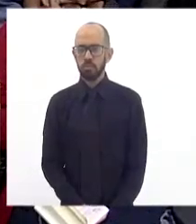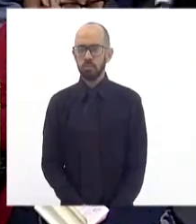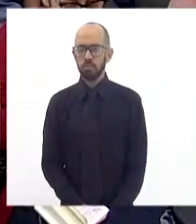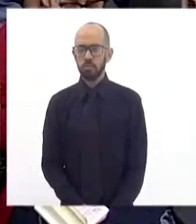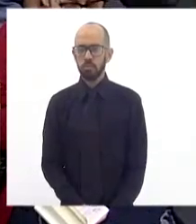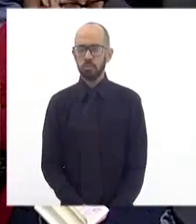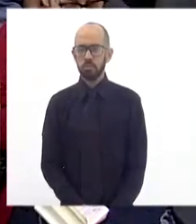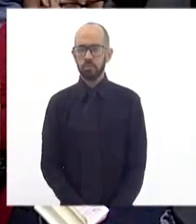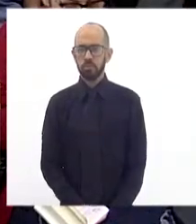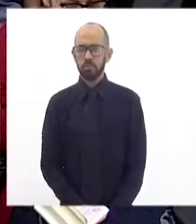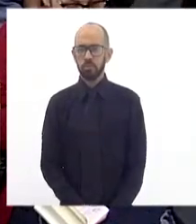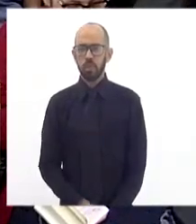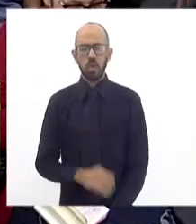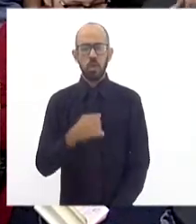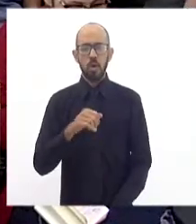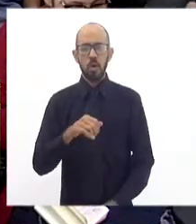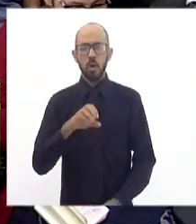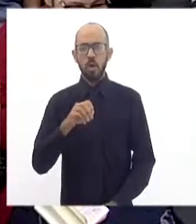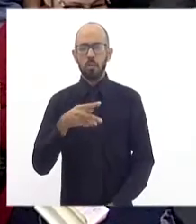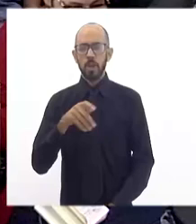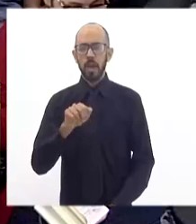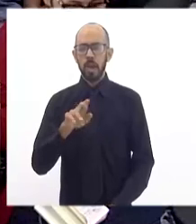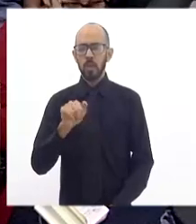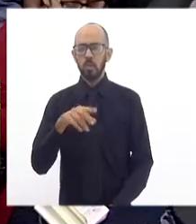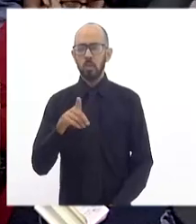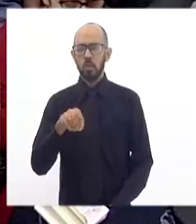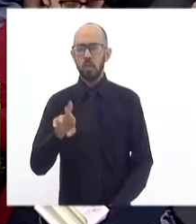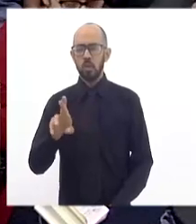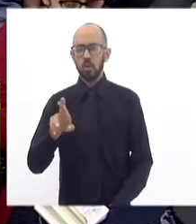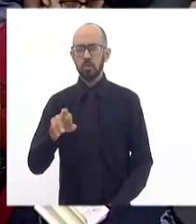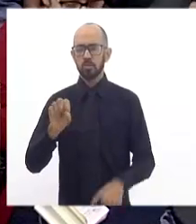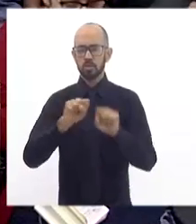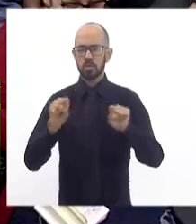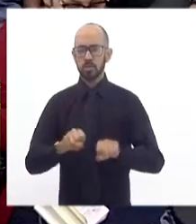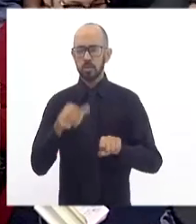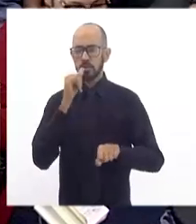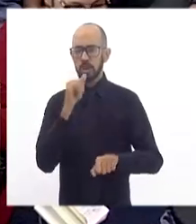o operador Nacional do sistema elétrico diretor Luiz Carlos da